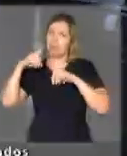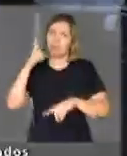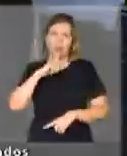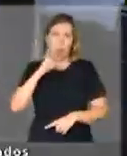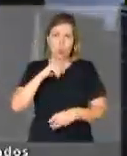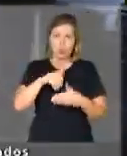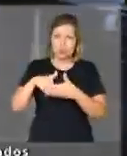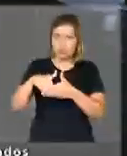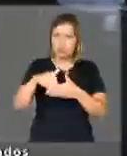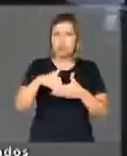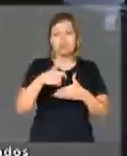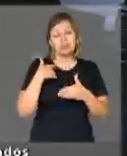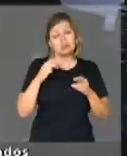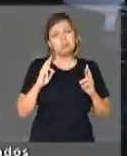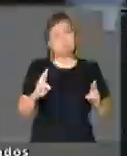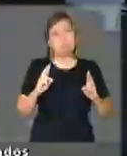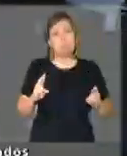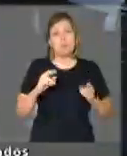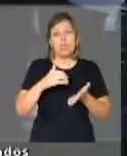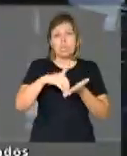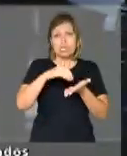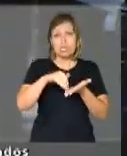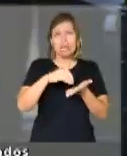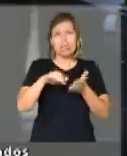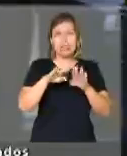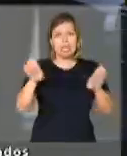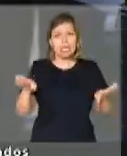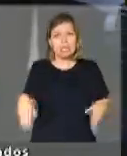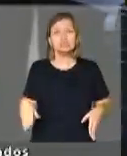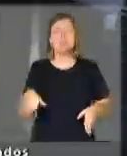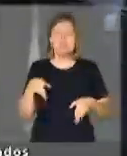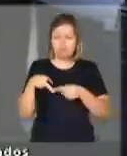a Secretaria da Mesa possa em breve encontrar uma